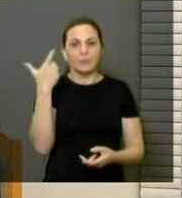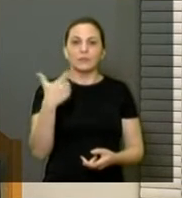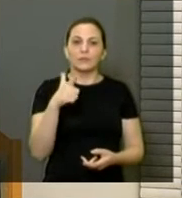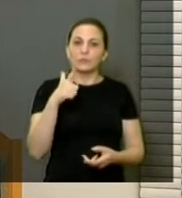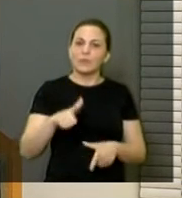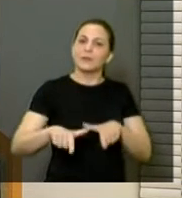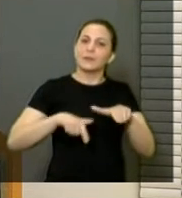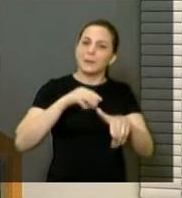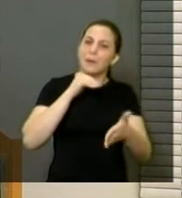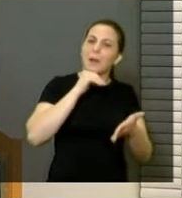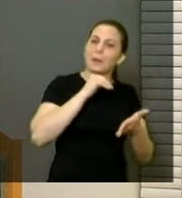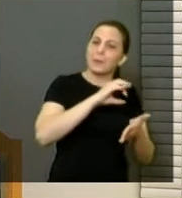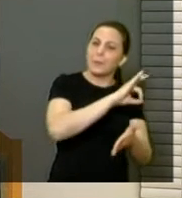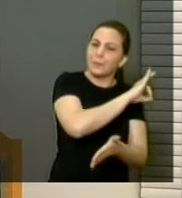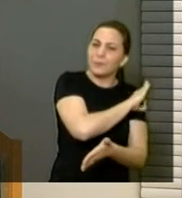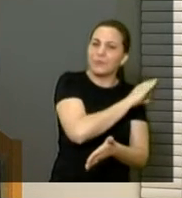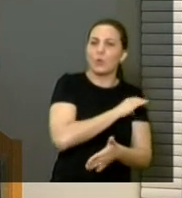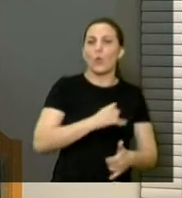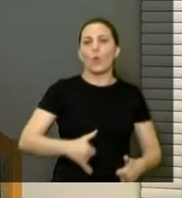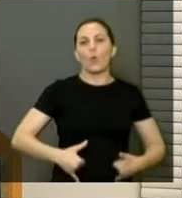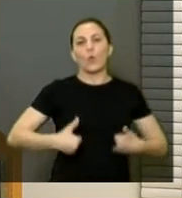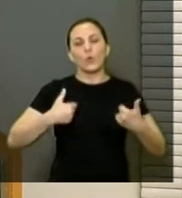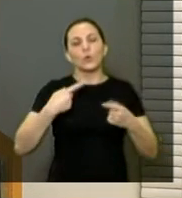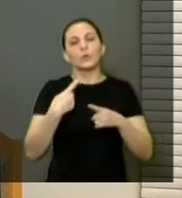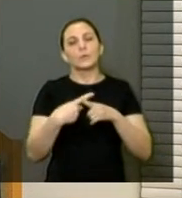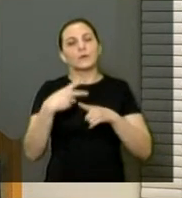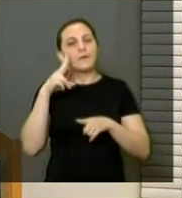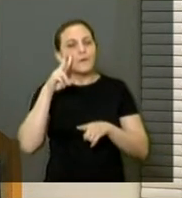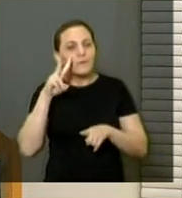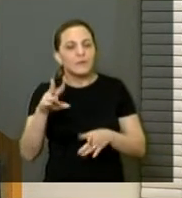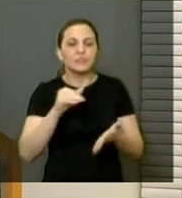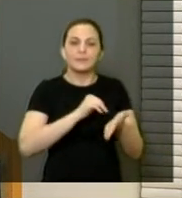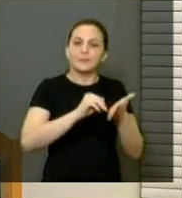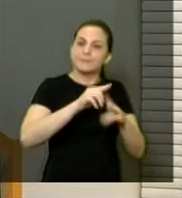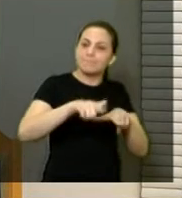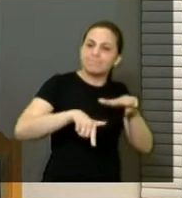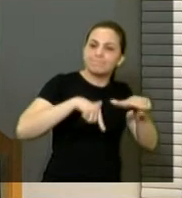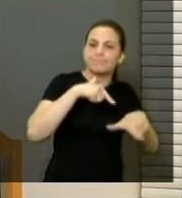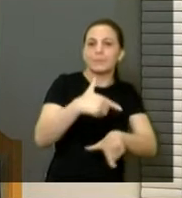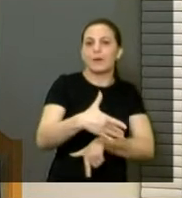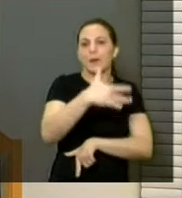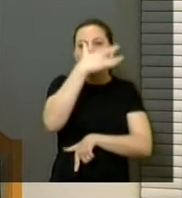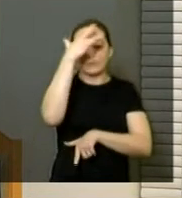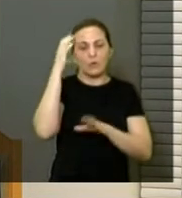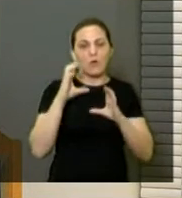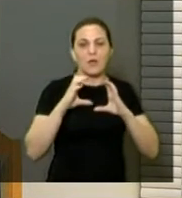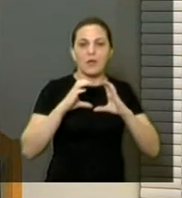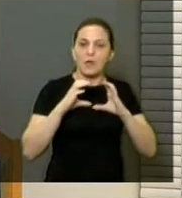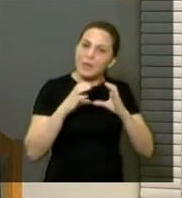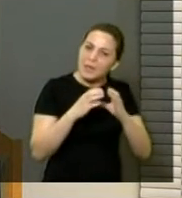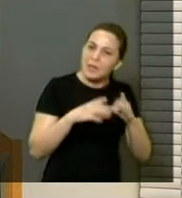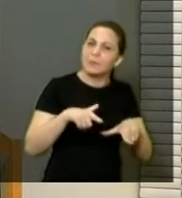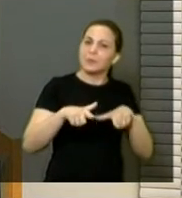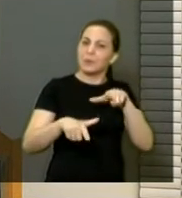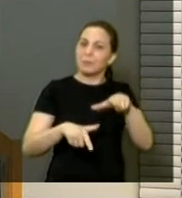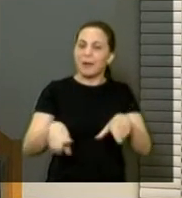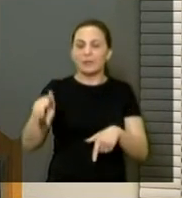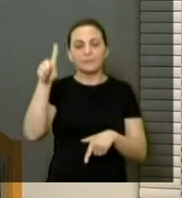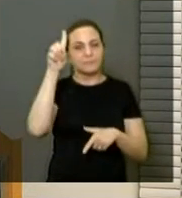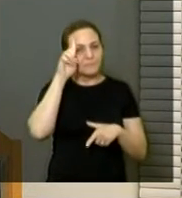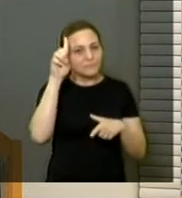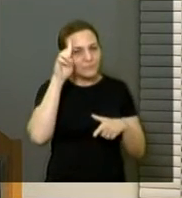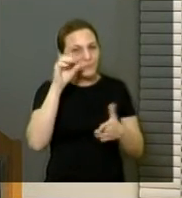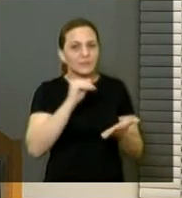até de noite e me orgulho de estar ali porque eu vejo quantos outros secretários trabalham quanto as nossas equipes trabalham certo com seriedade